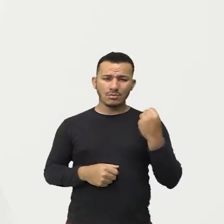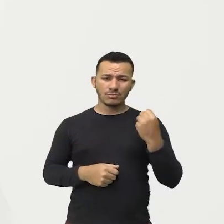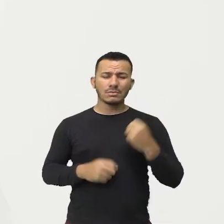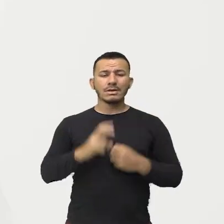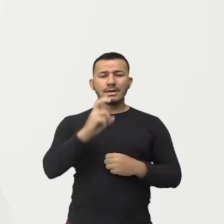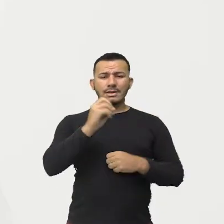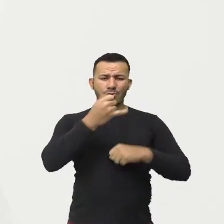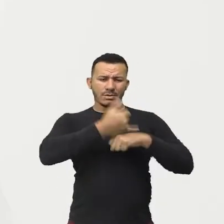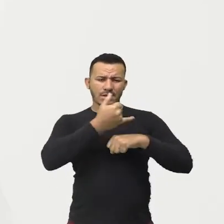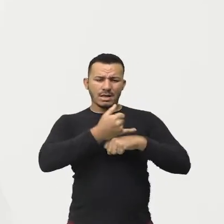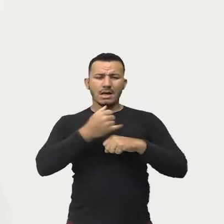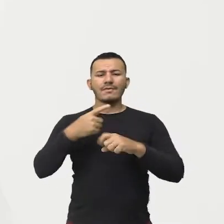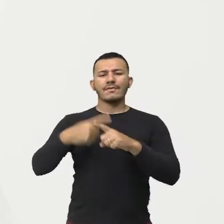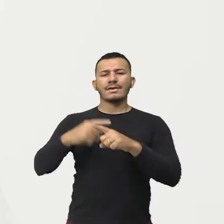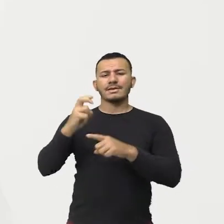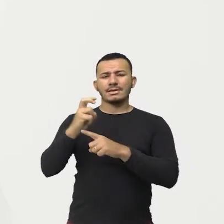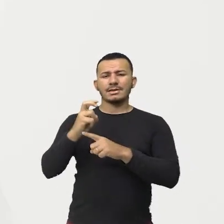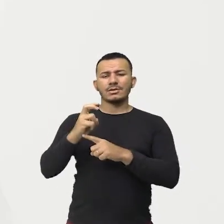centavos vezes 5,